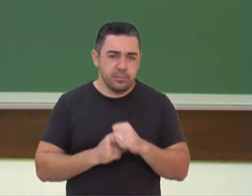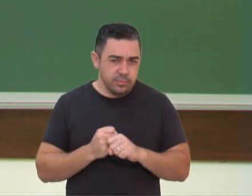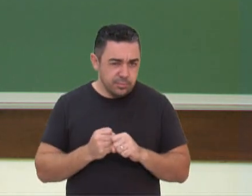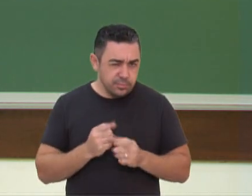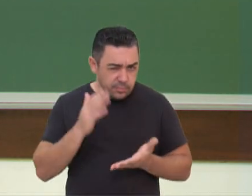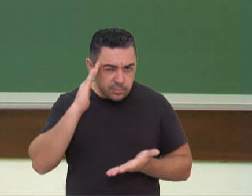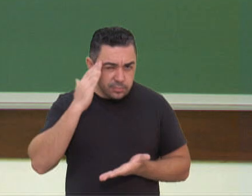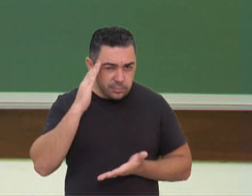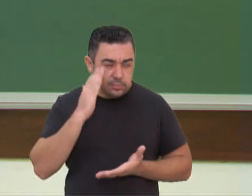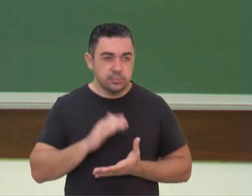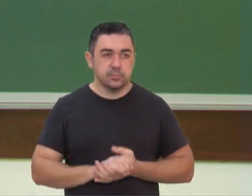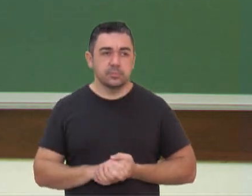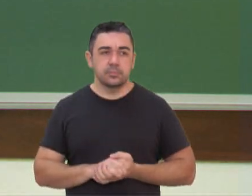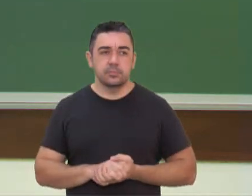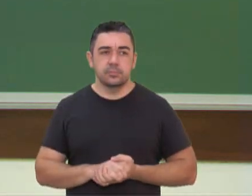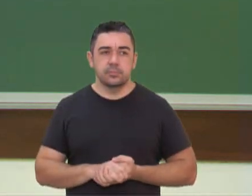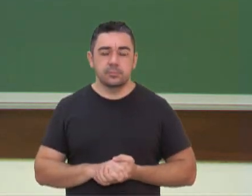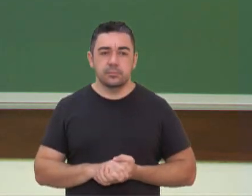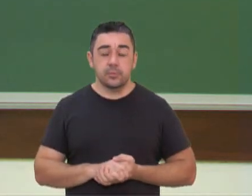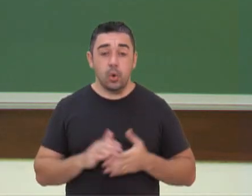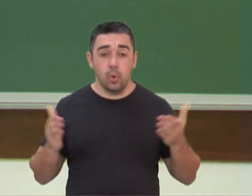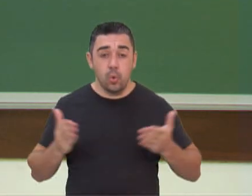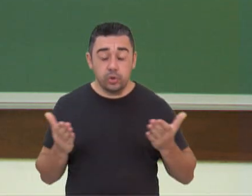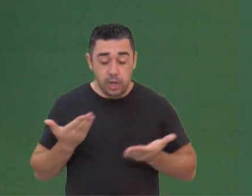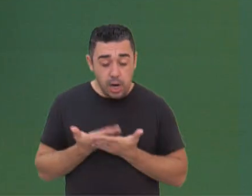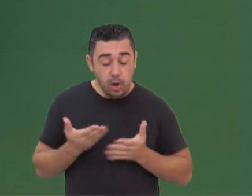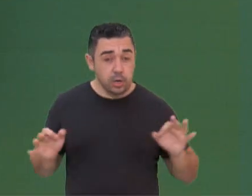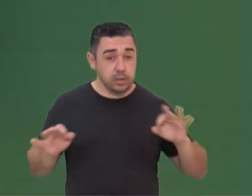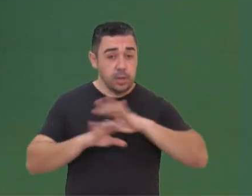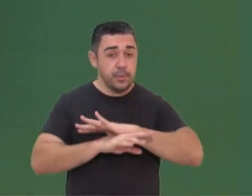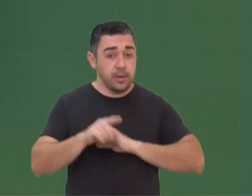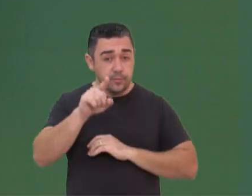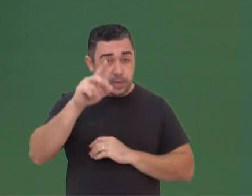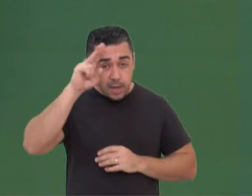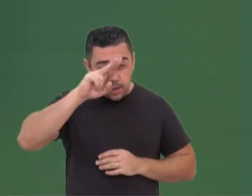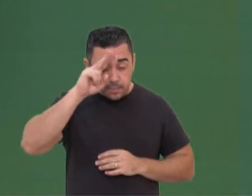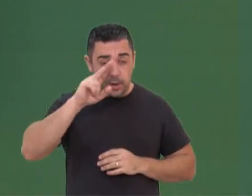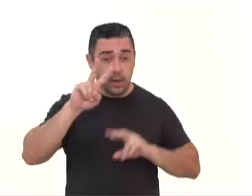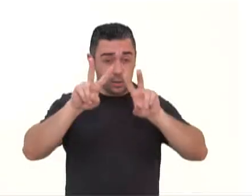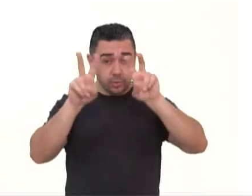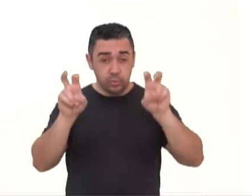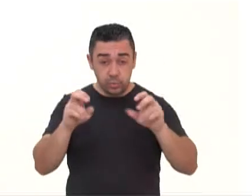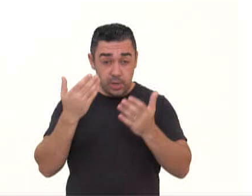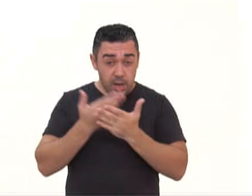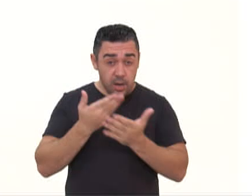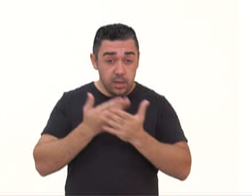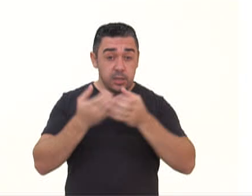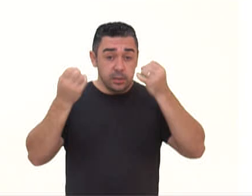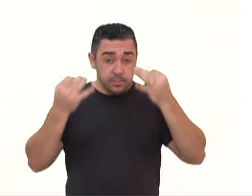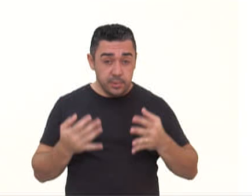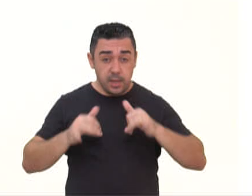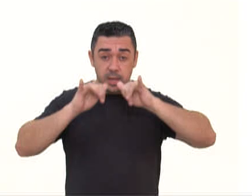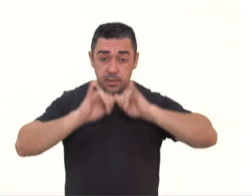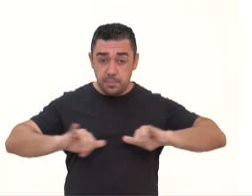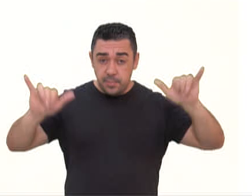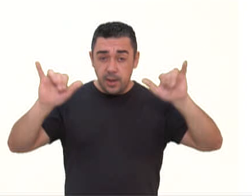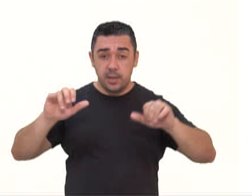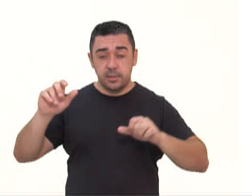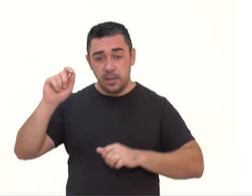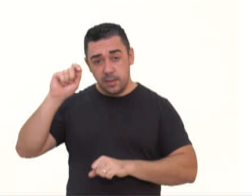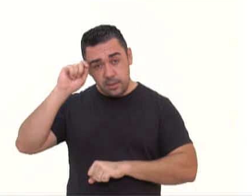Tranquilo até aí? Ei, a gente fecha a aula de hoje para te lembrar os assuntos da aula. Já que nós falamos de imprensa